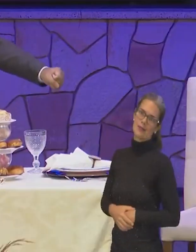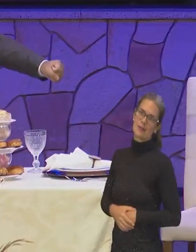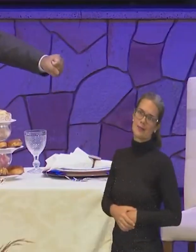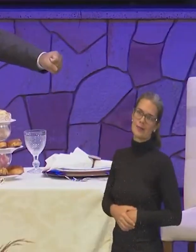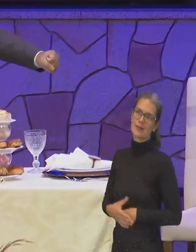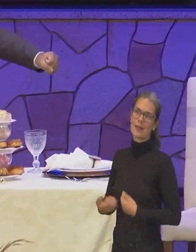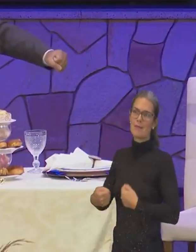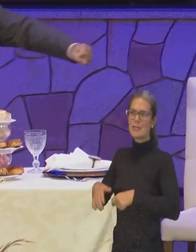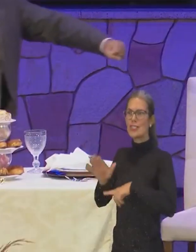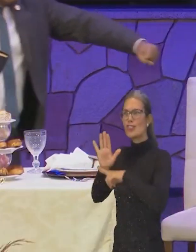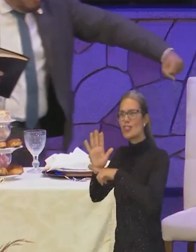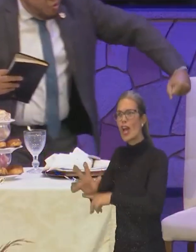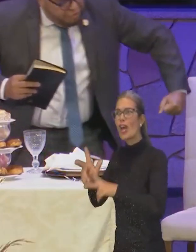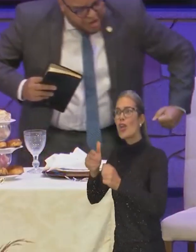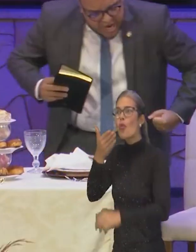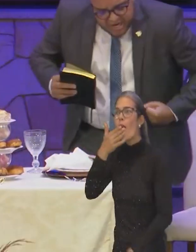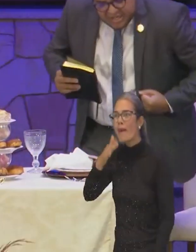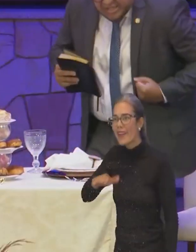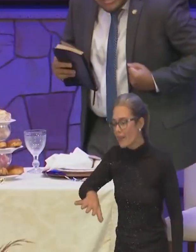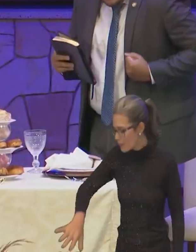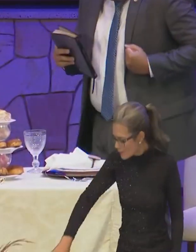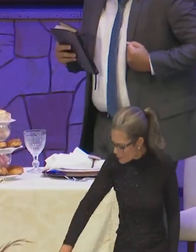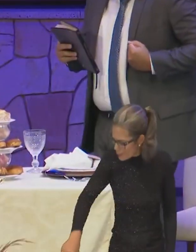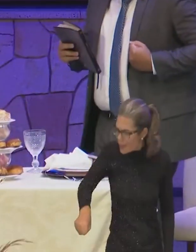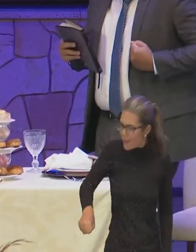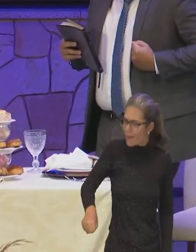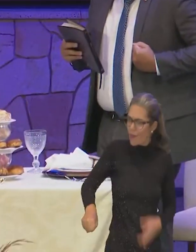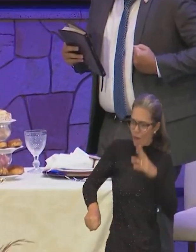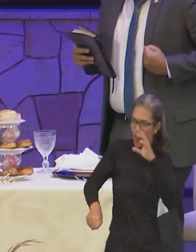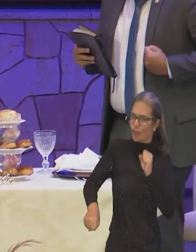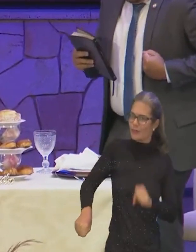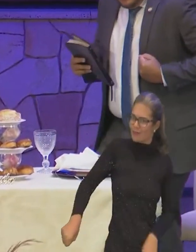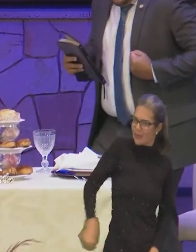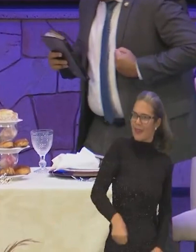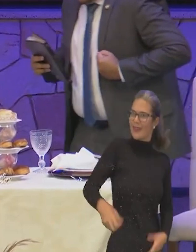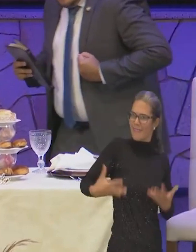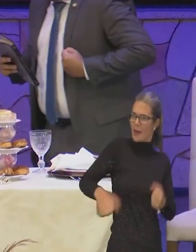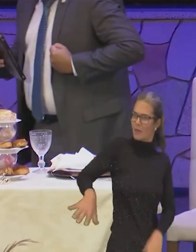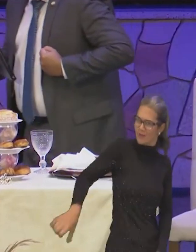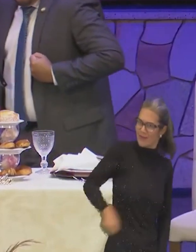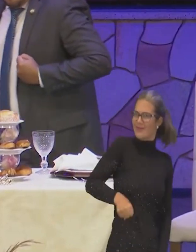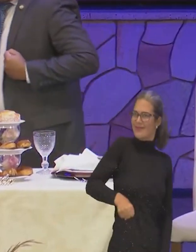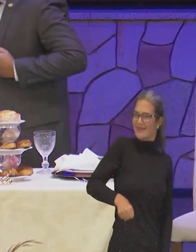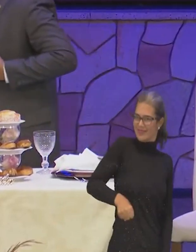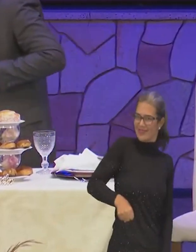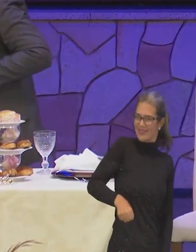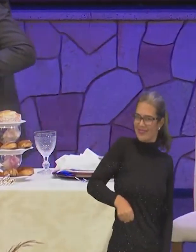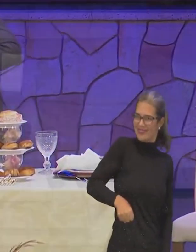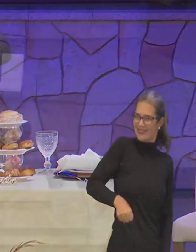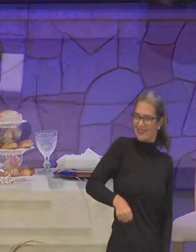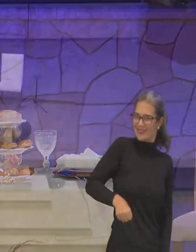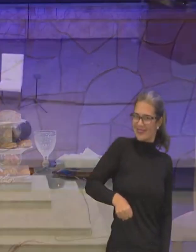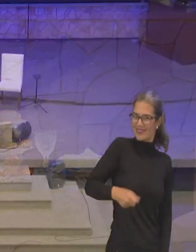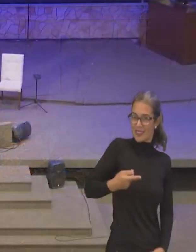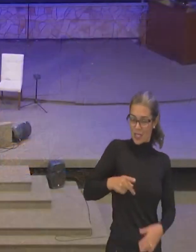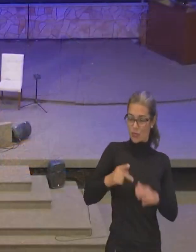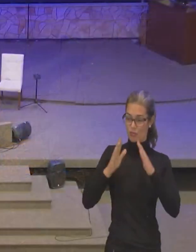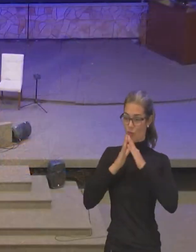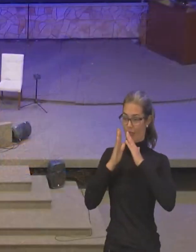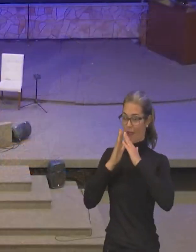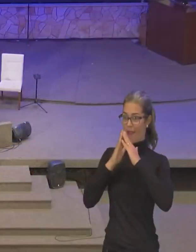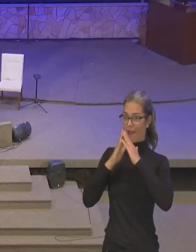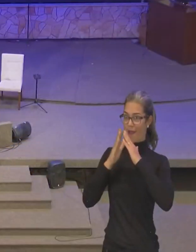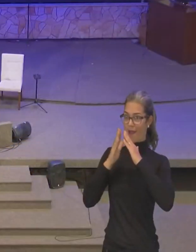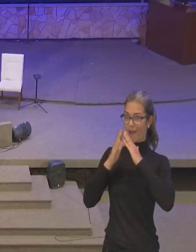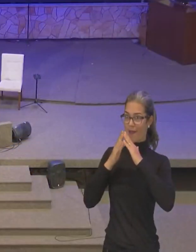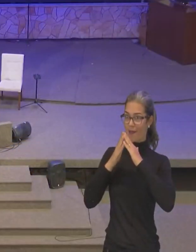mão, trazidos com confiança até a sua casa,